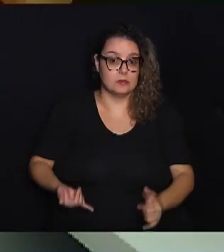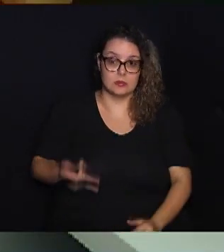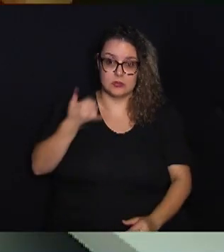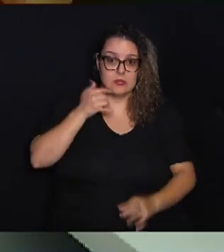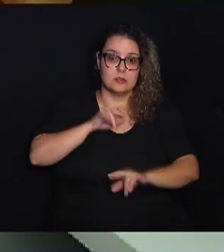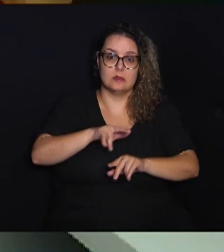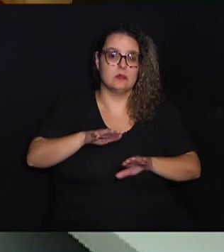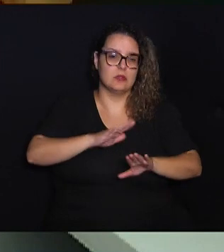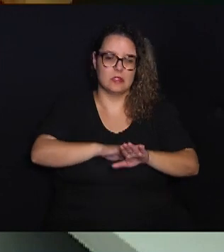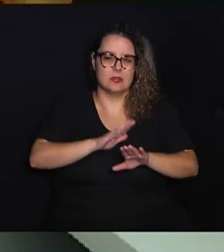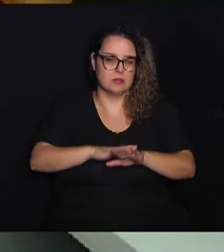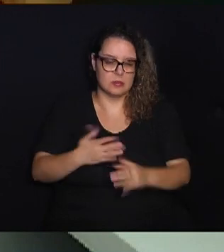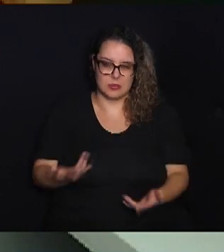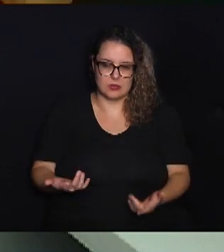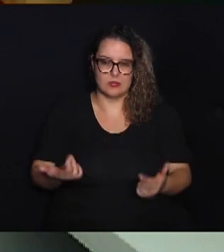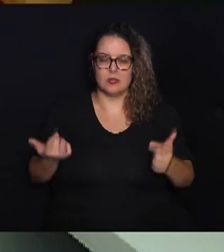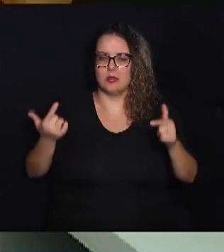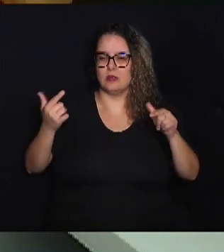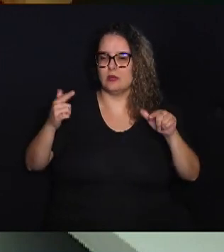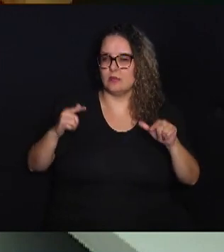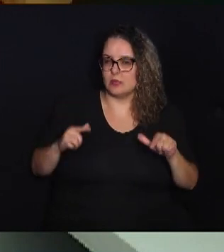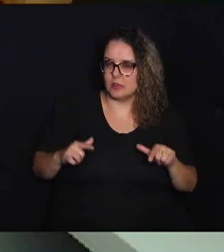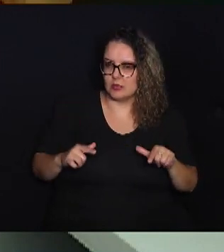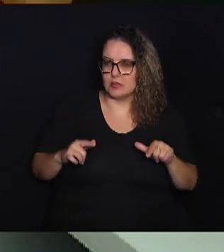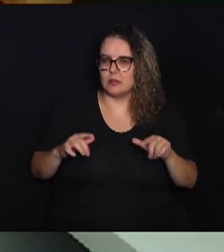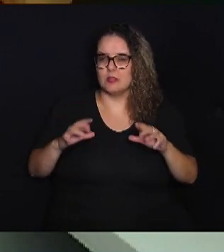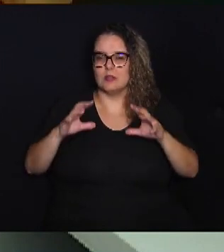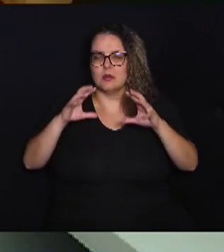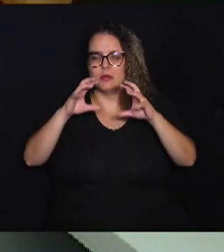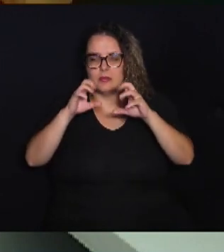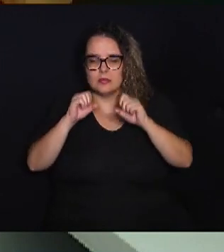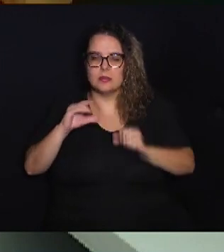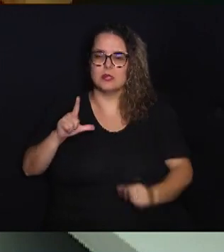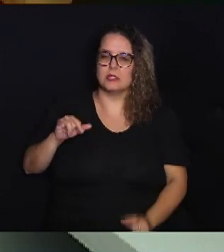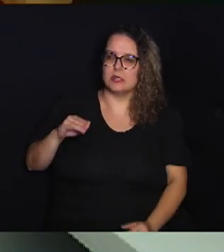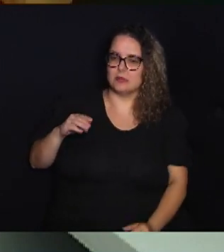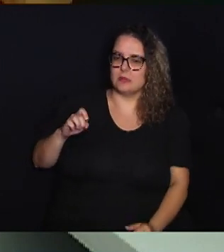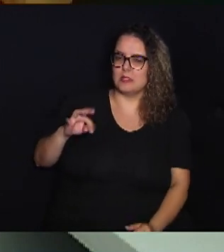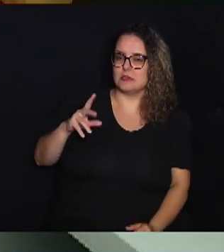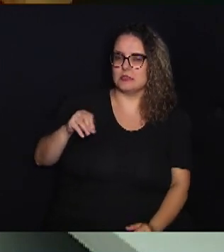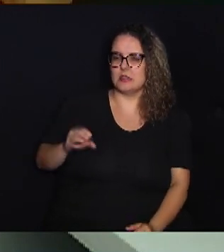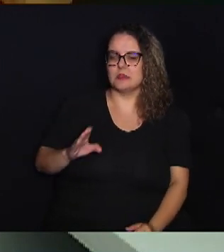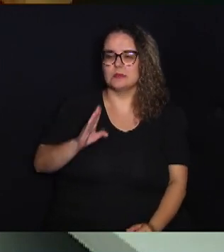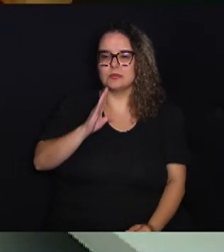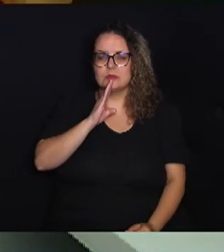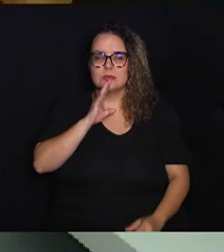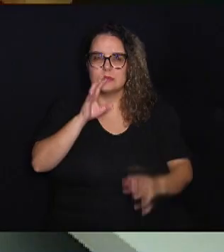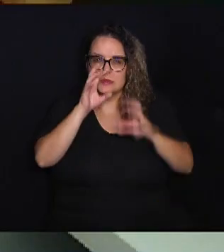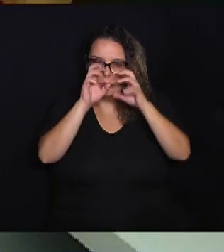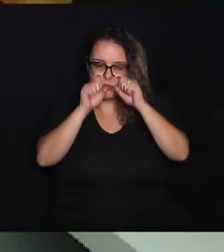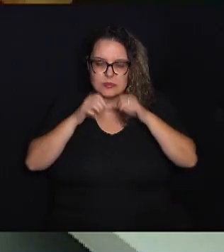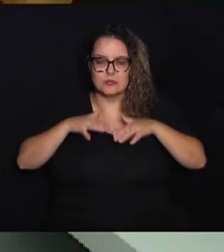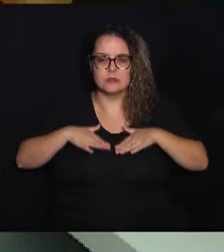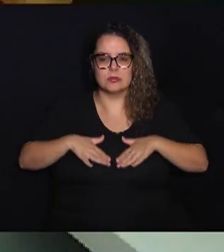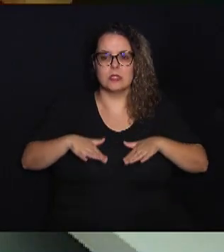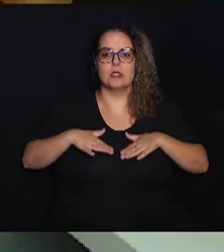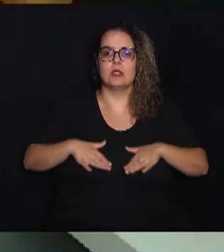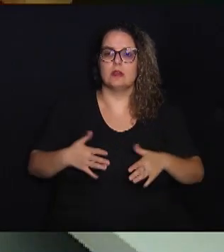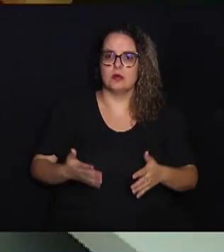de medidas, né? Ambiente de preferência climatizado, silencioso, escuro, calmo,